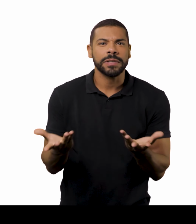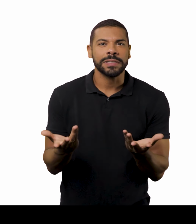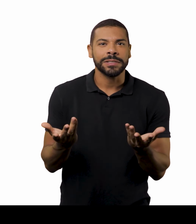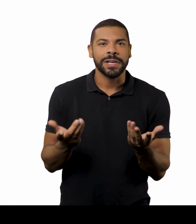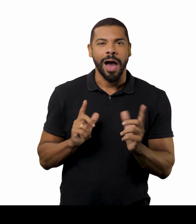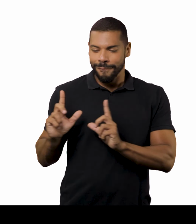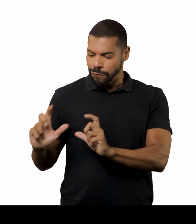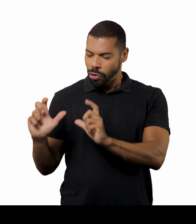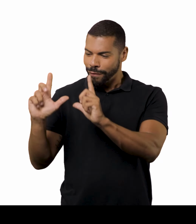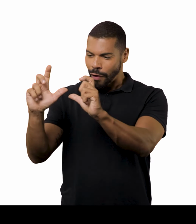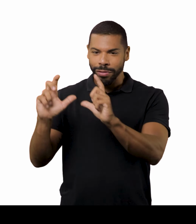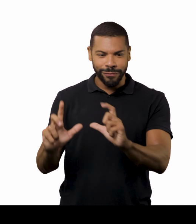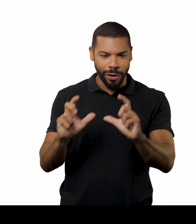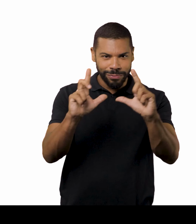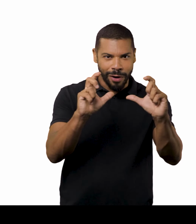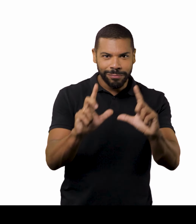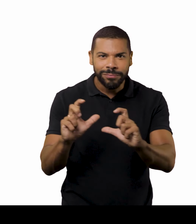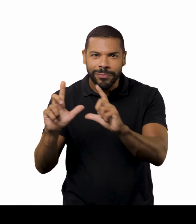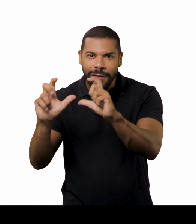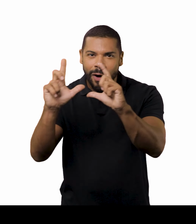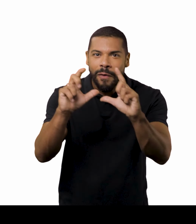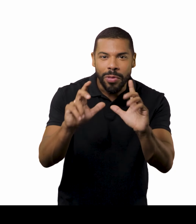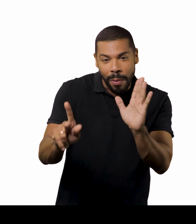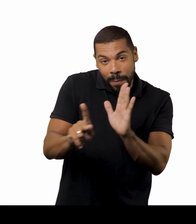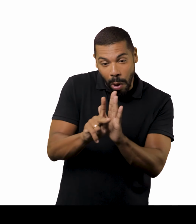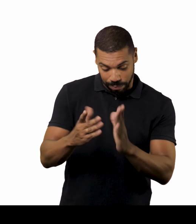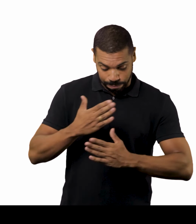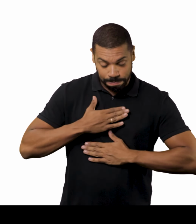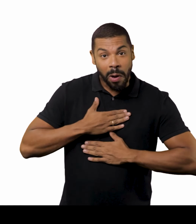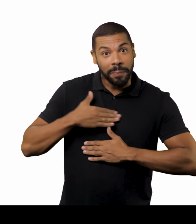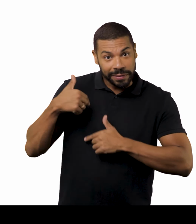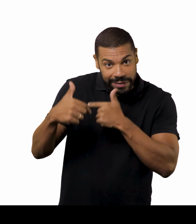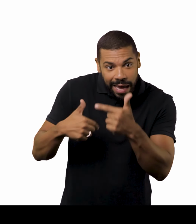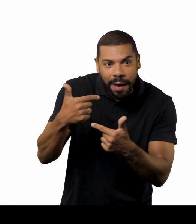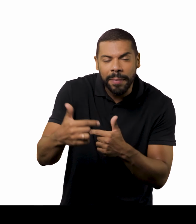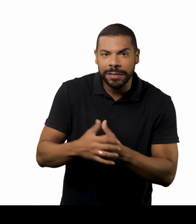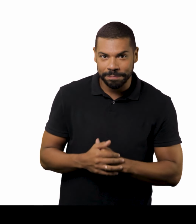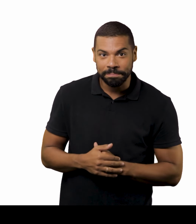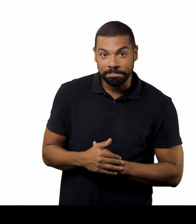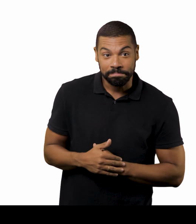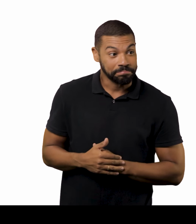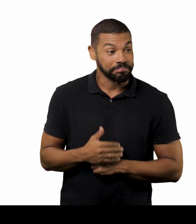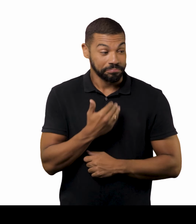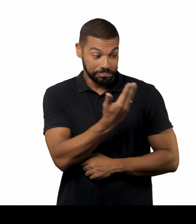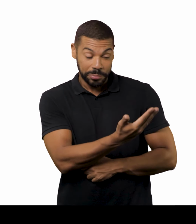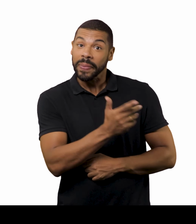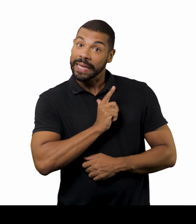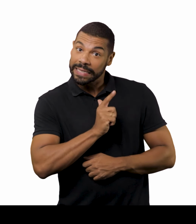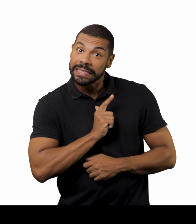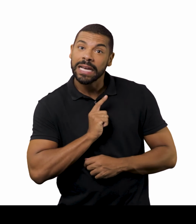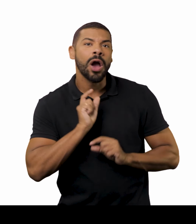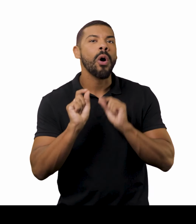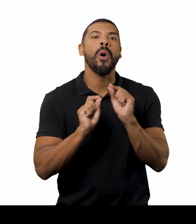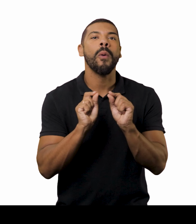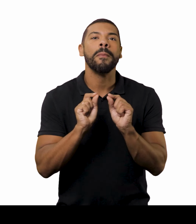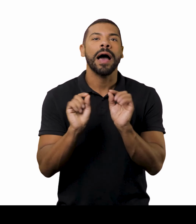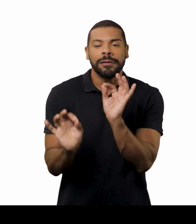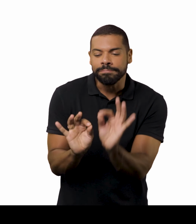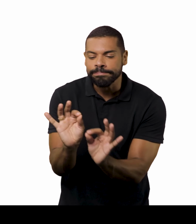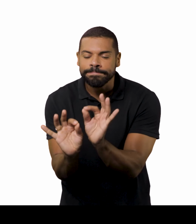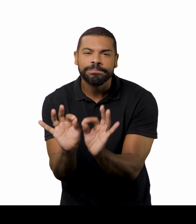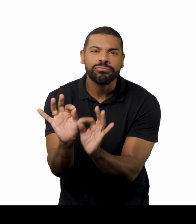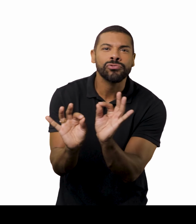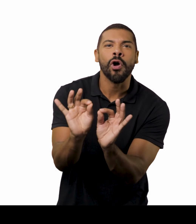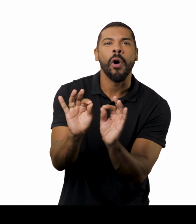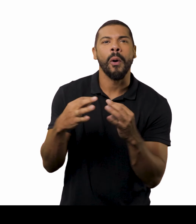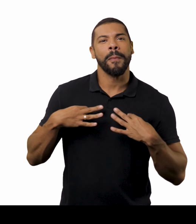umas formas, como se aquelas formas fossem composição para o meu próprio trabalho, sabe? Então ele pegou isso para construir